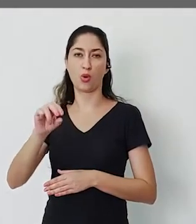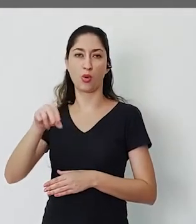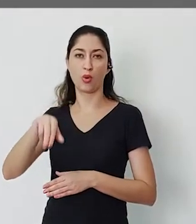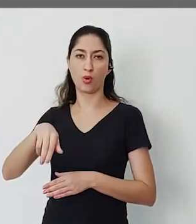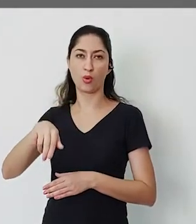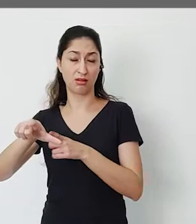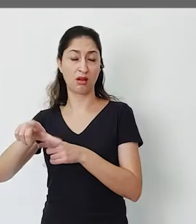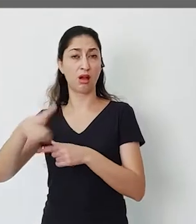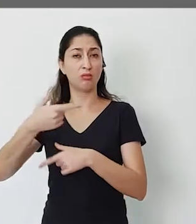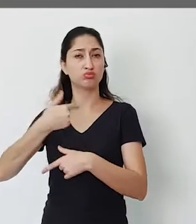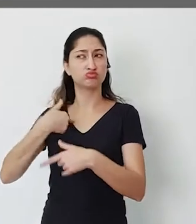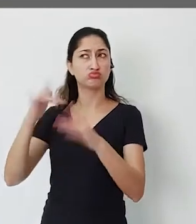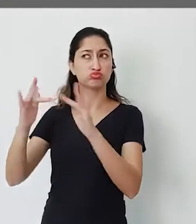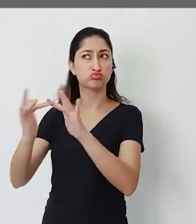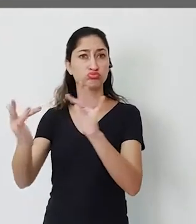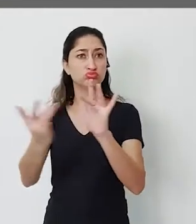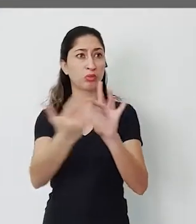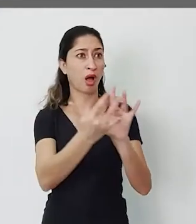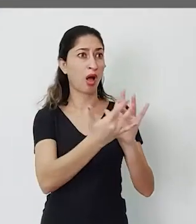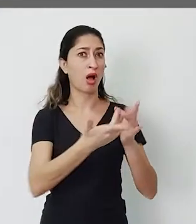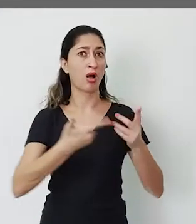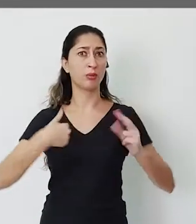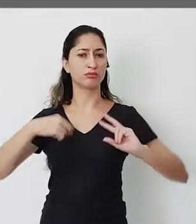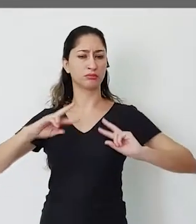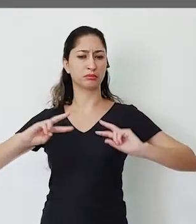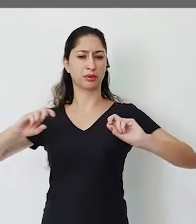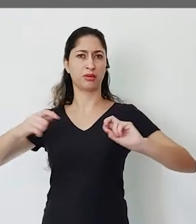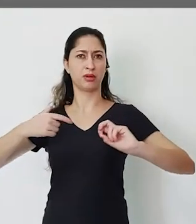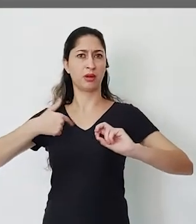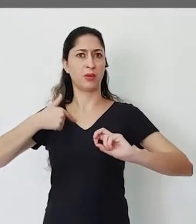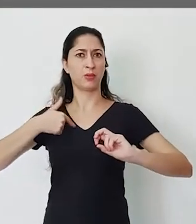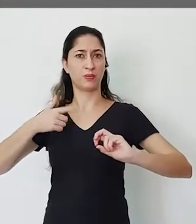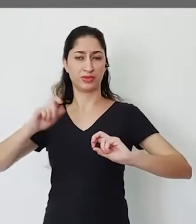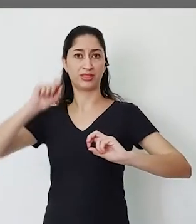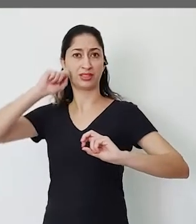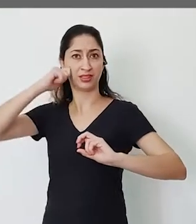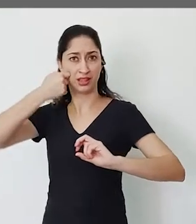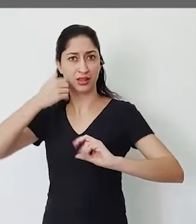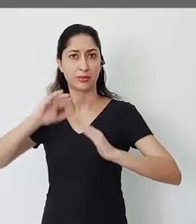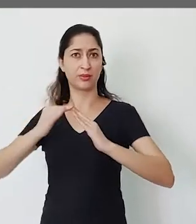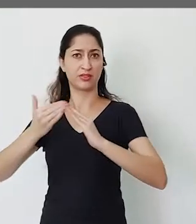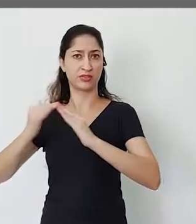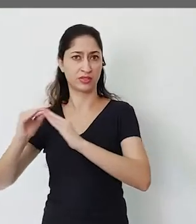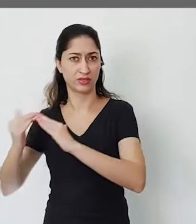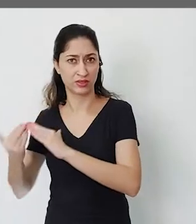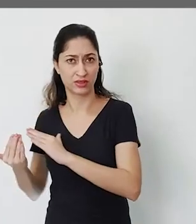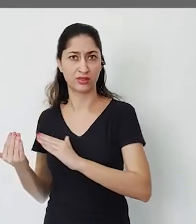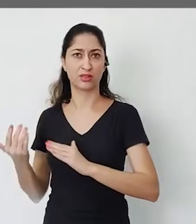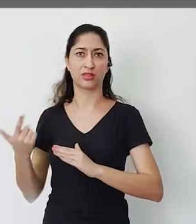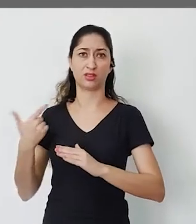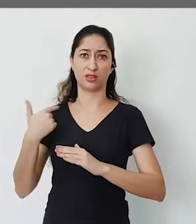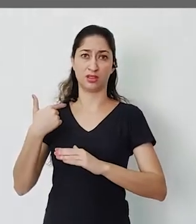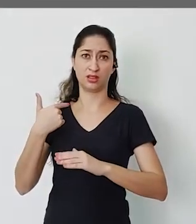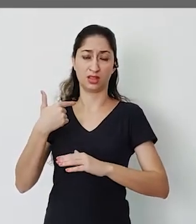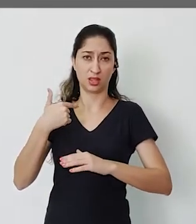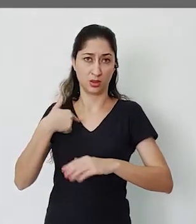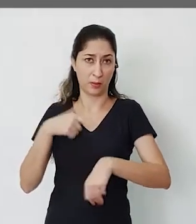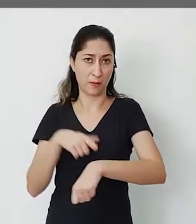é um movimento de bandas de rock de favela e periferia. trazendo